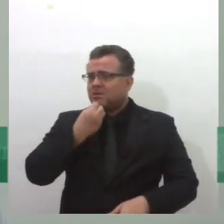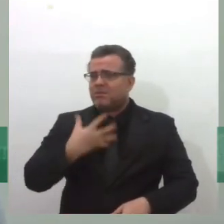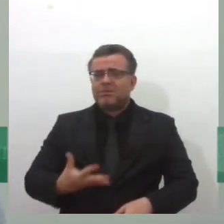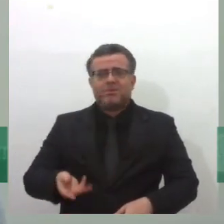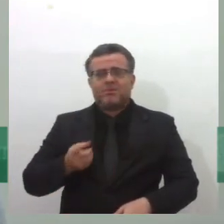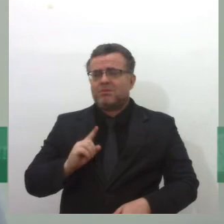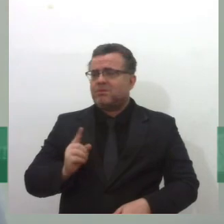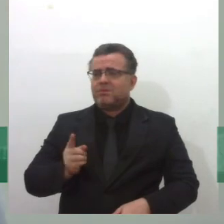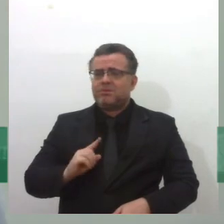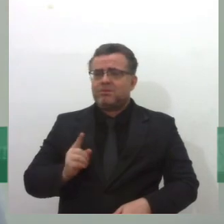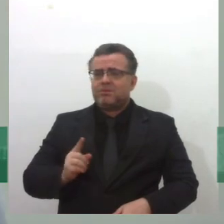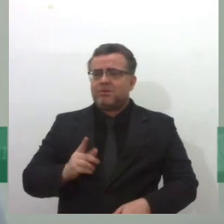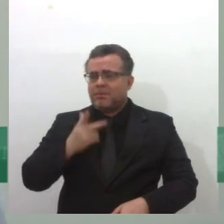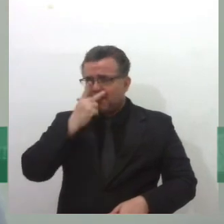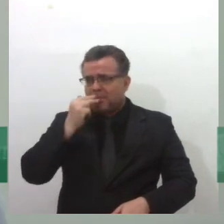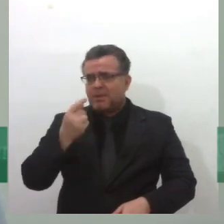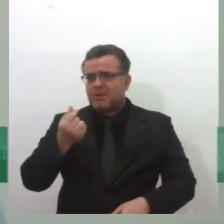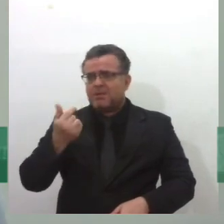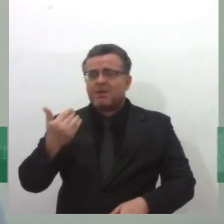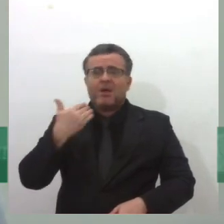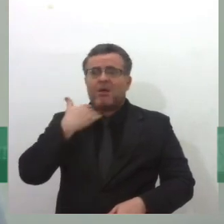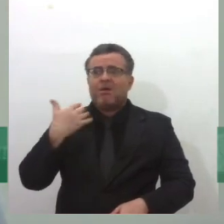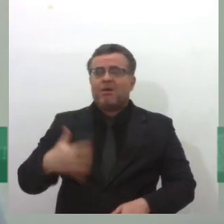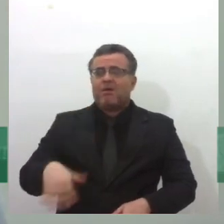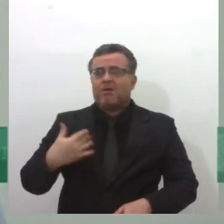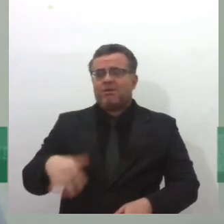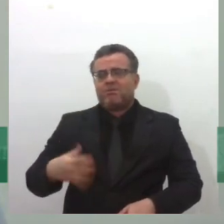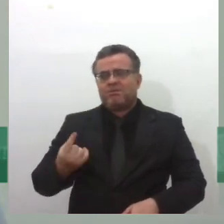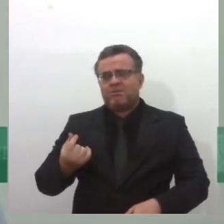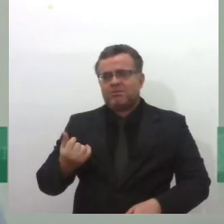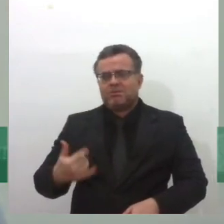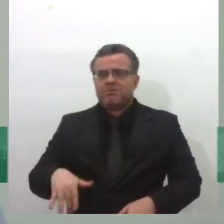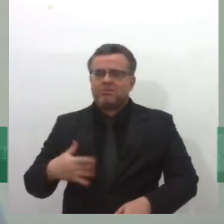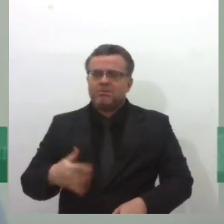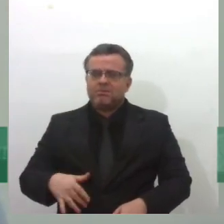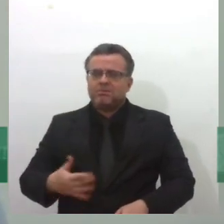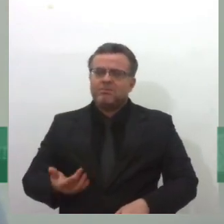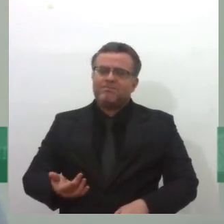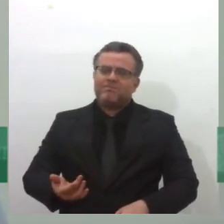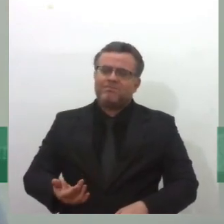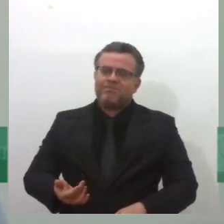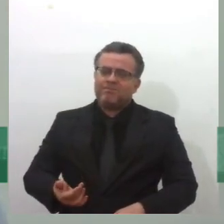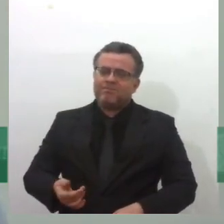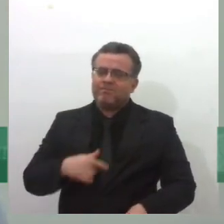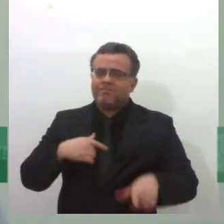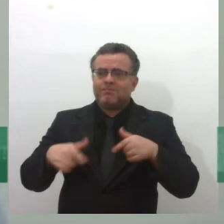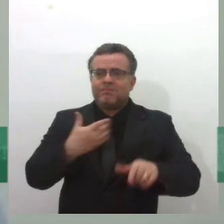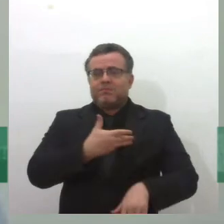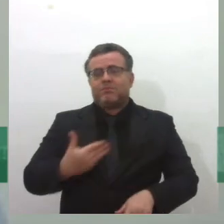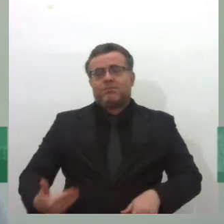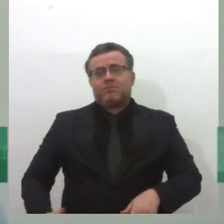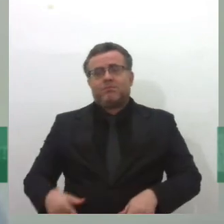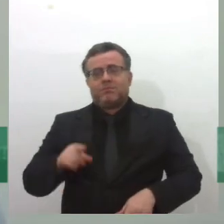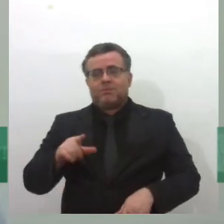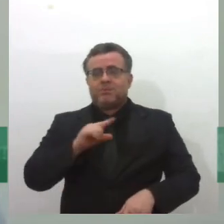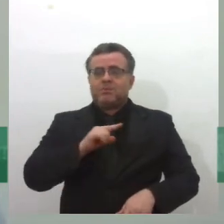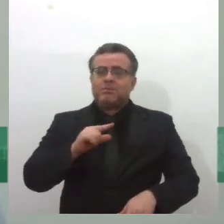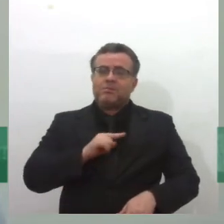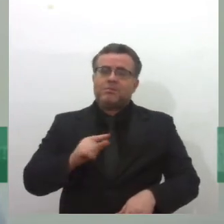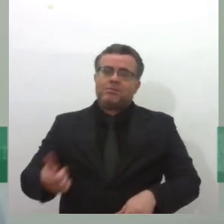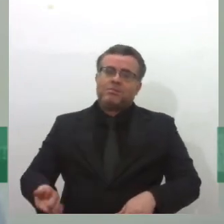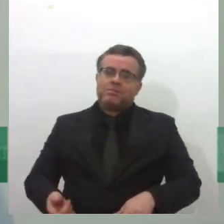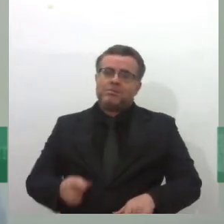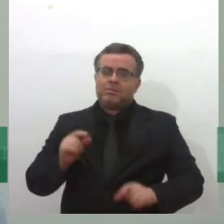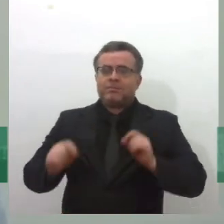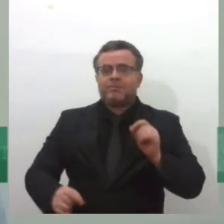forma, mascara, né, a realização, por exemplo, de um serviço público, né, quando você tem a corrupção. Ao mesmo tempo,